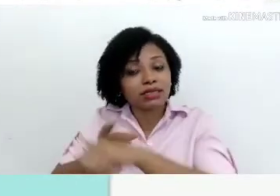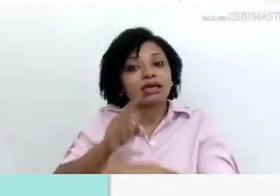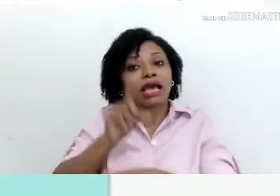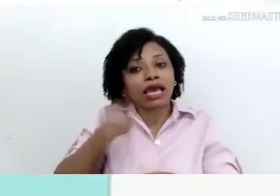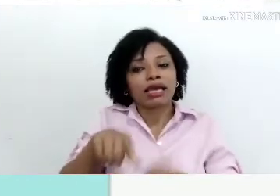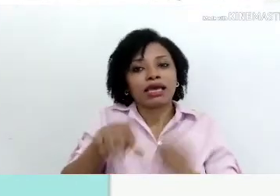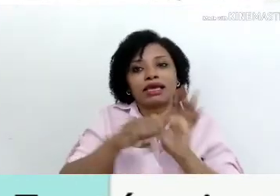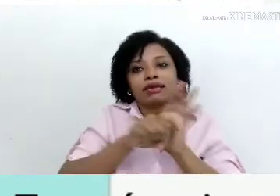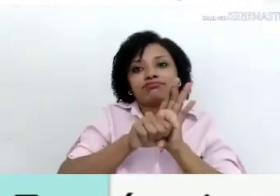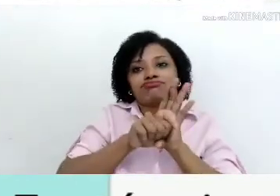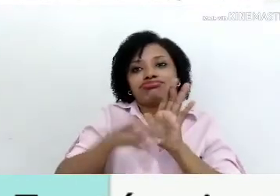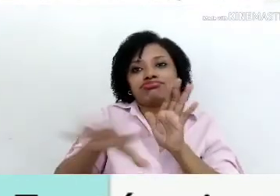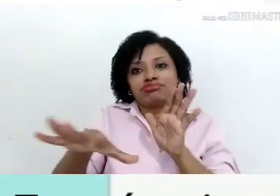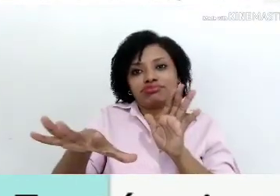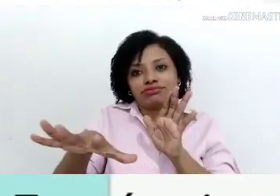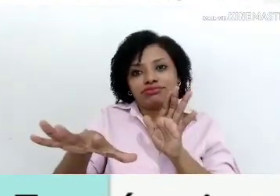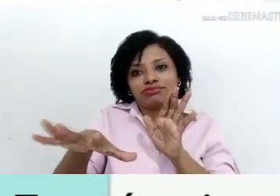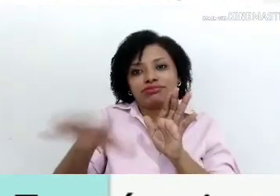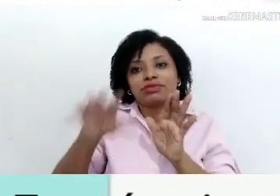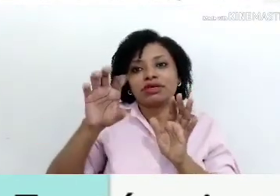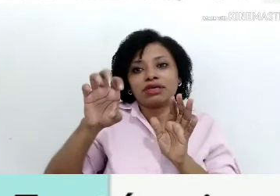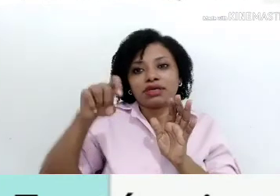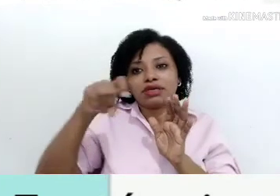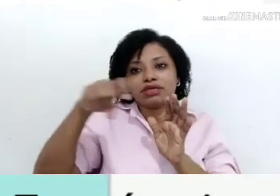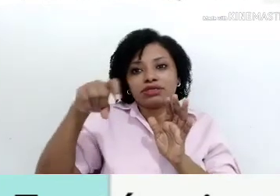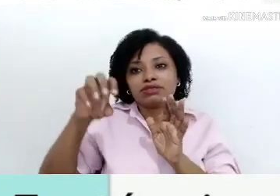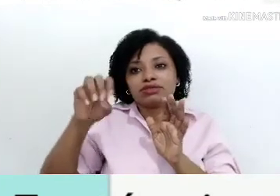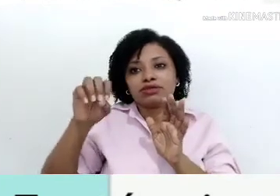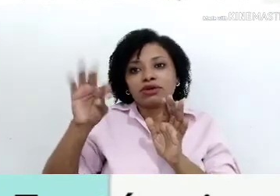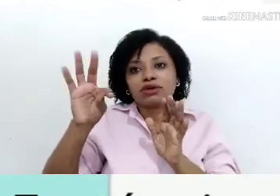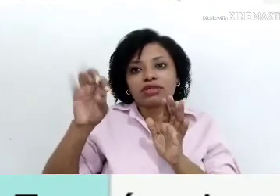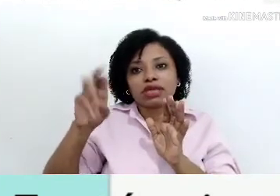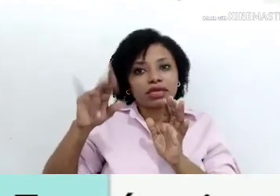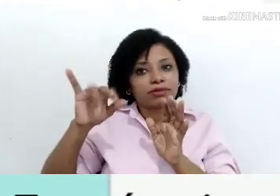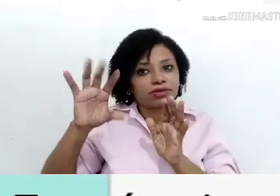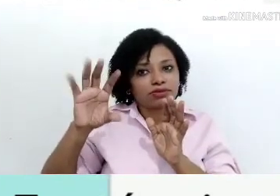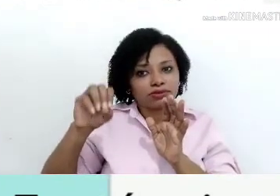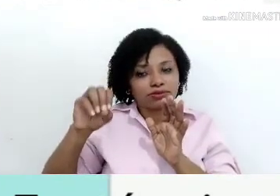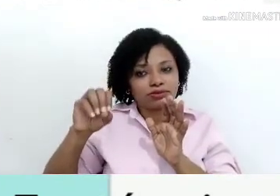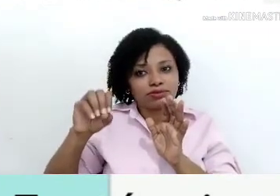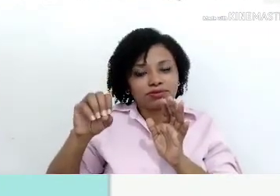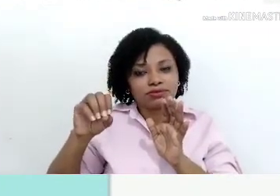processo exotérmico, né? Da direita para a esquerda.